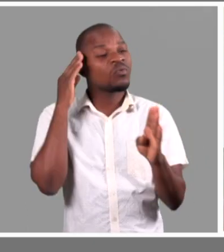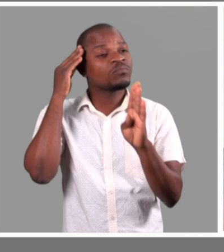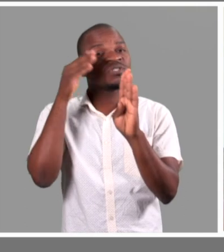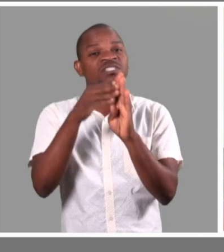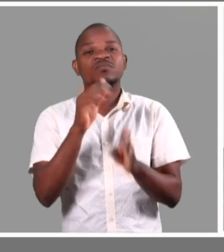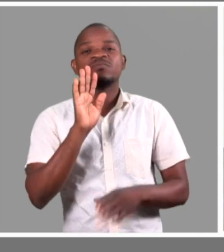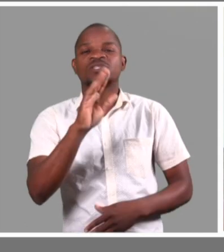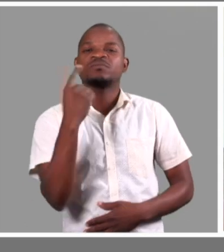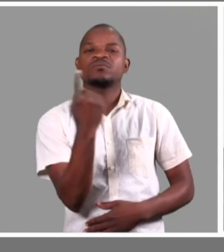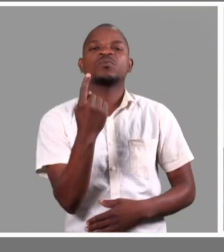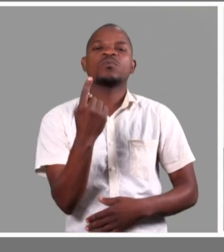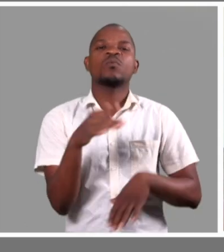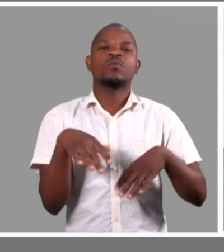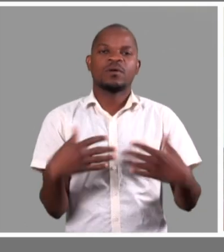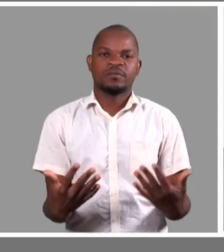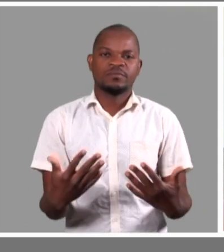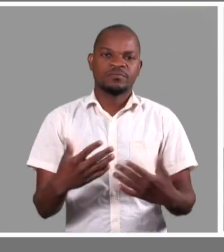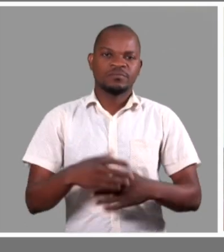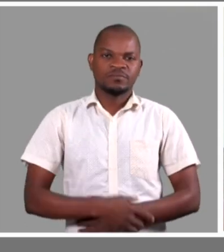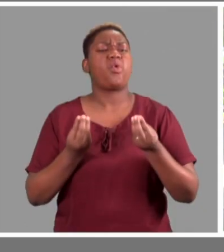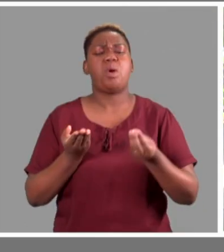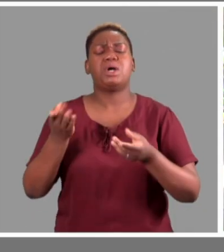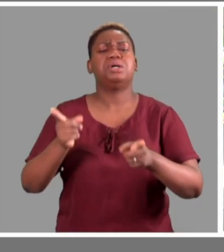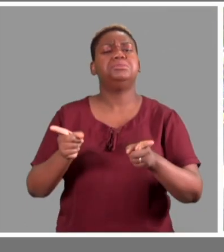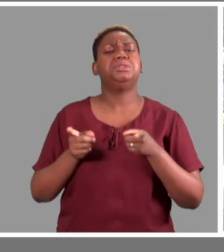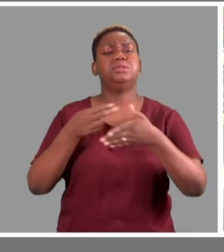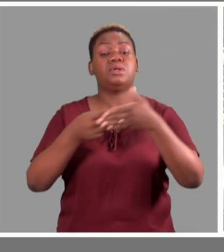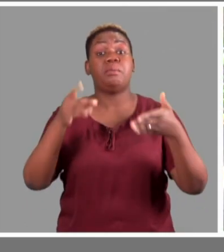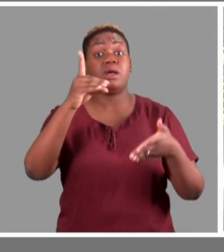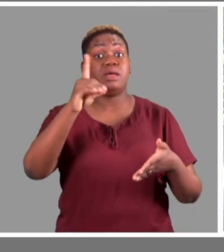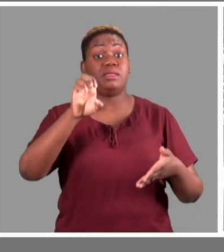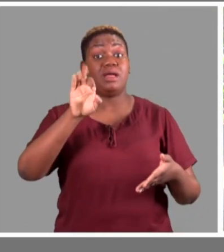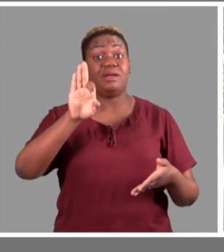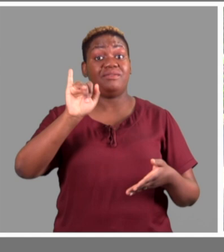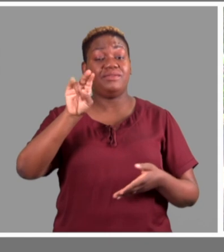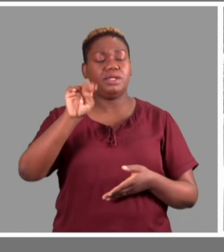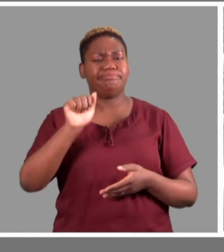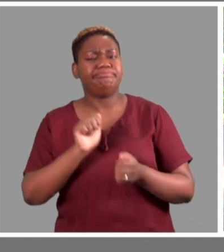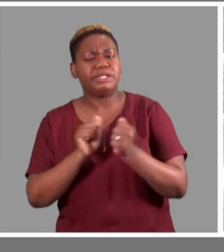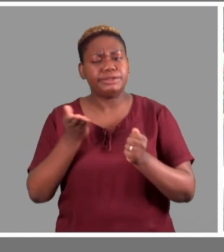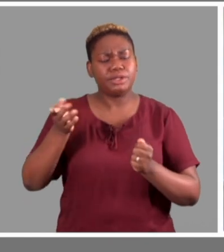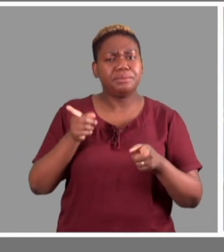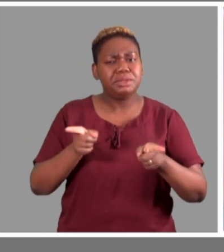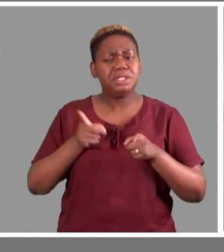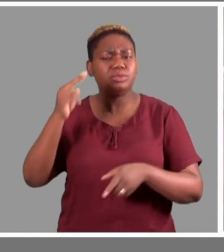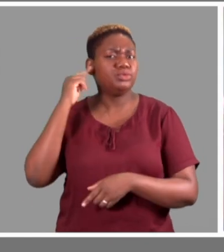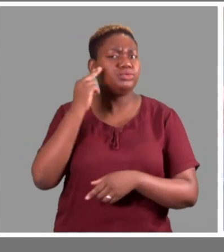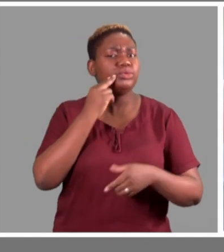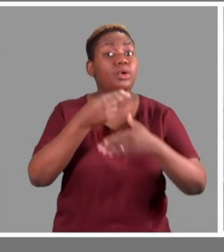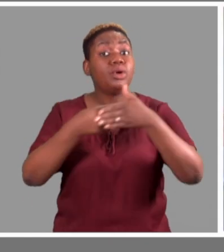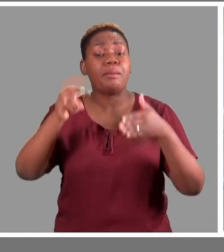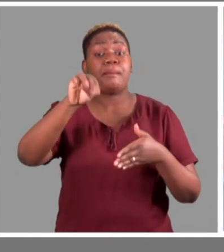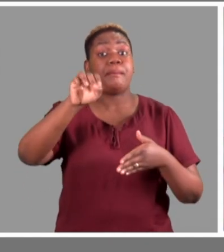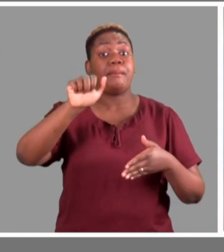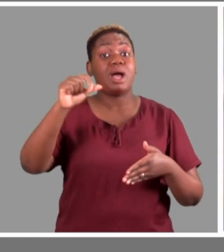não está a os nossos objetivos, tal como Delfina, encontramos Margarida, ela frequenta,